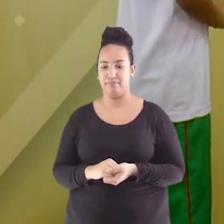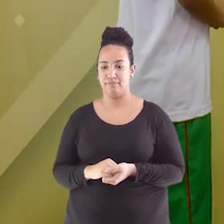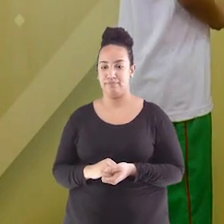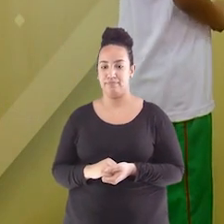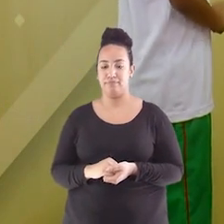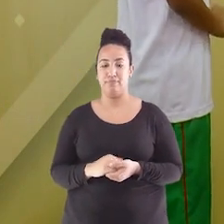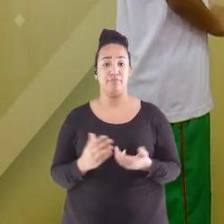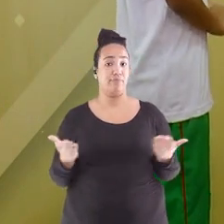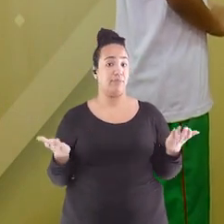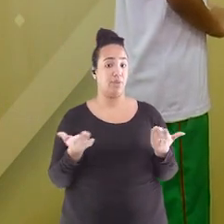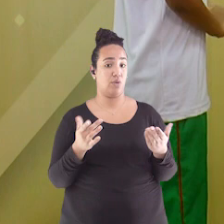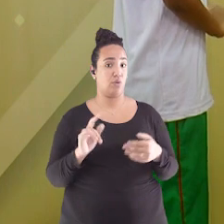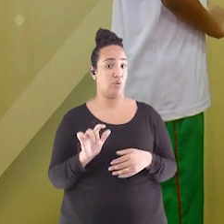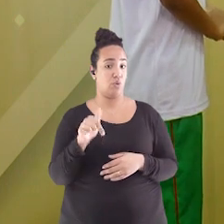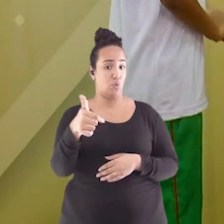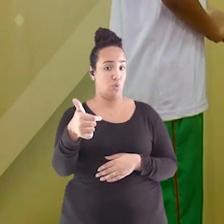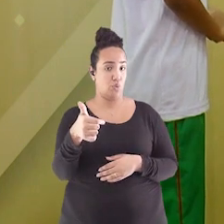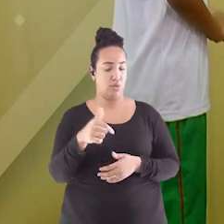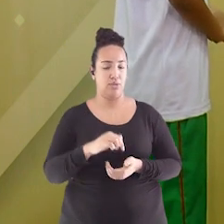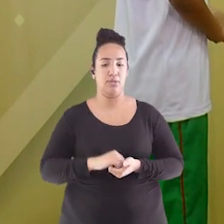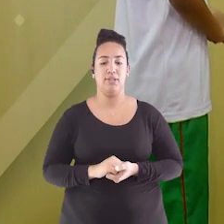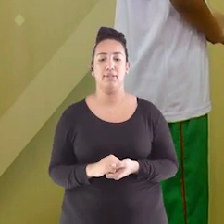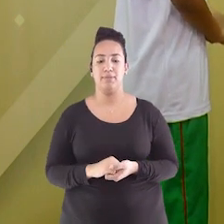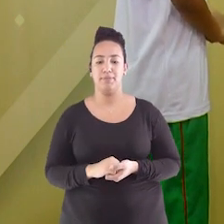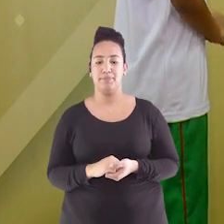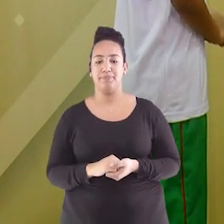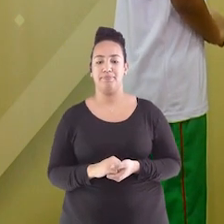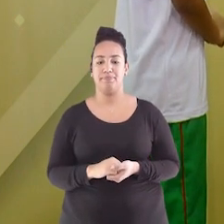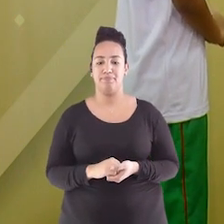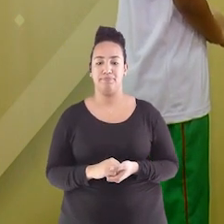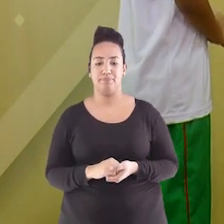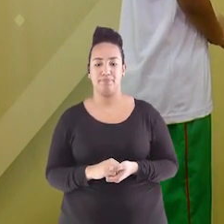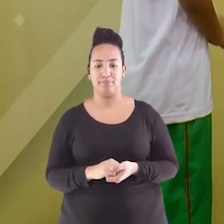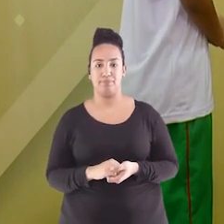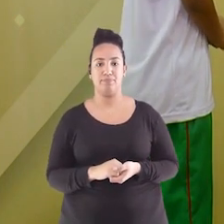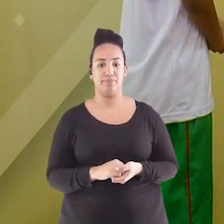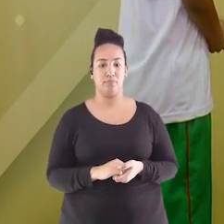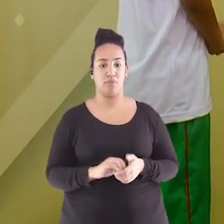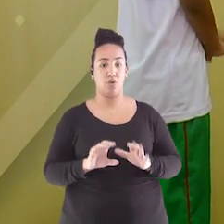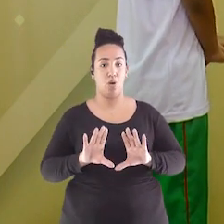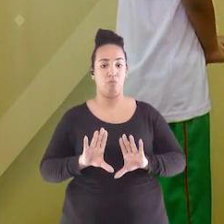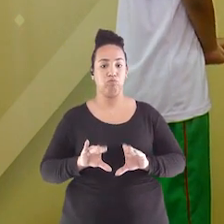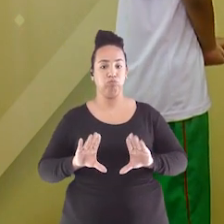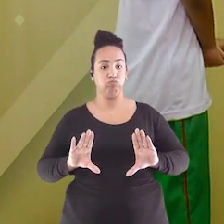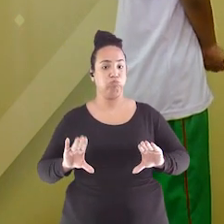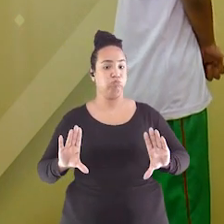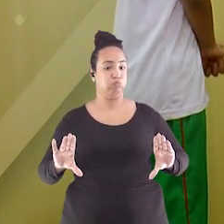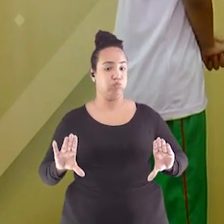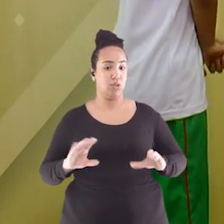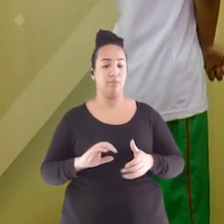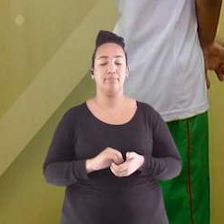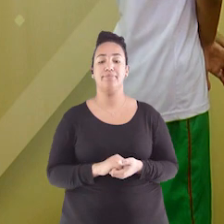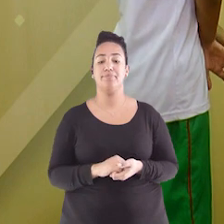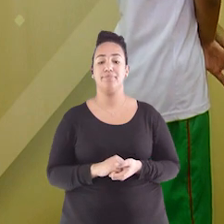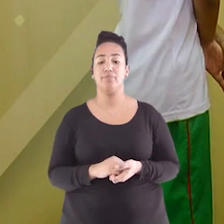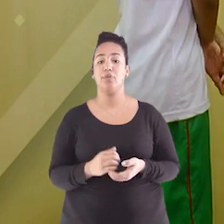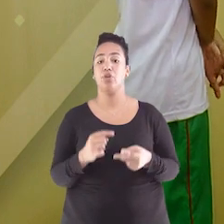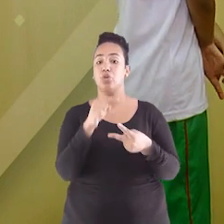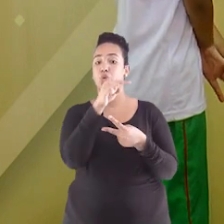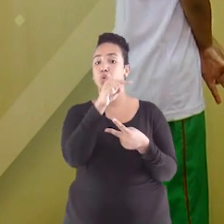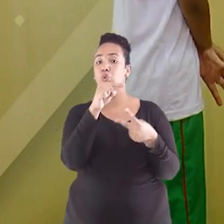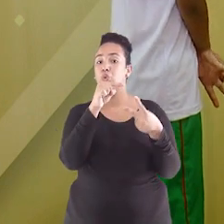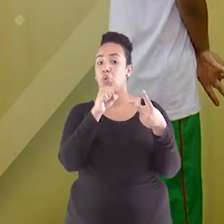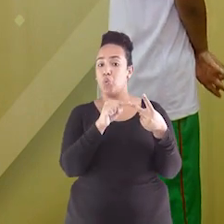Vamos para mais um objeto, Leon. Então vamos ver, hein? Olha lá. Poltrona. Eu quero